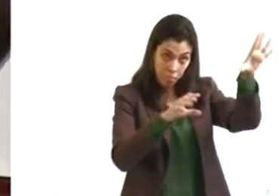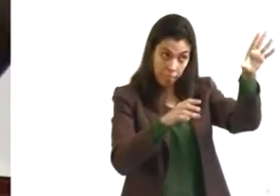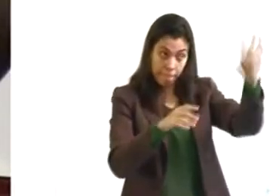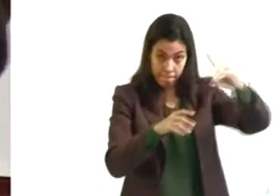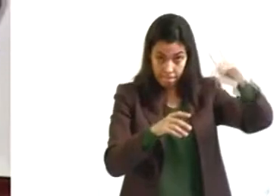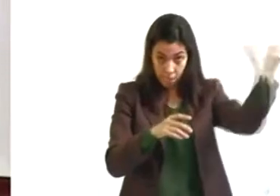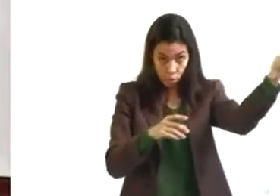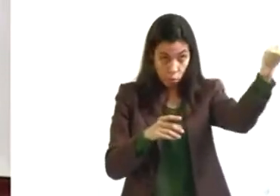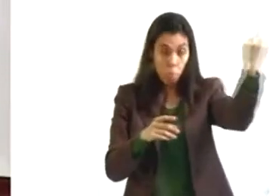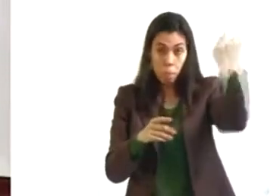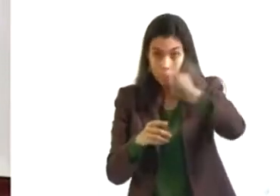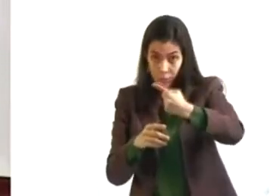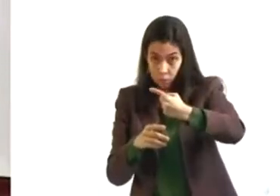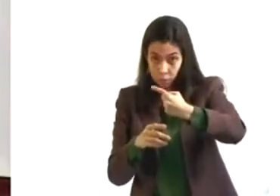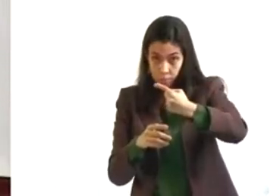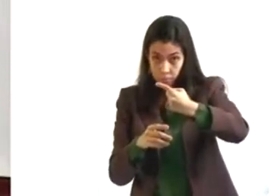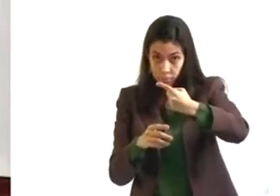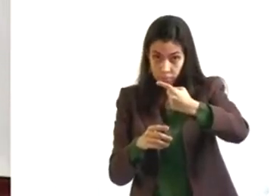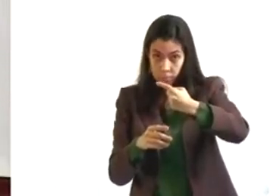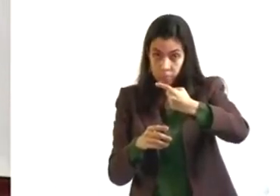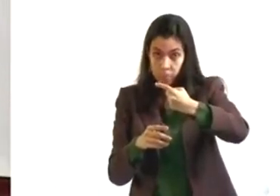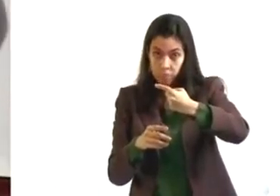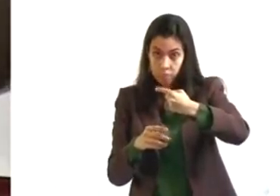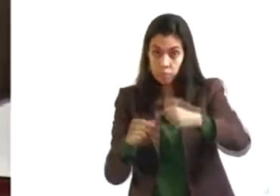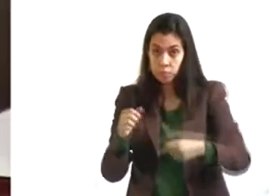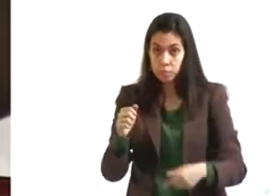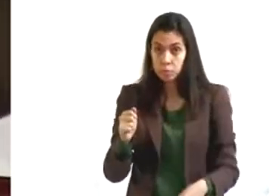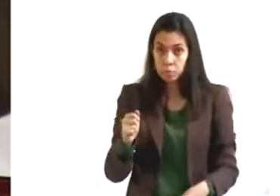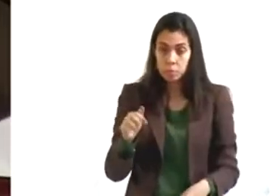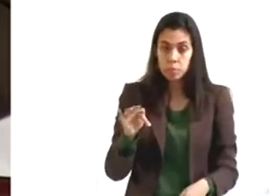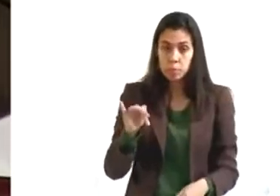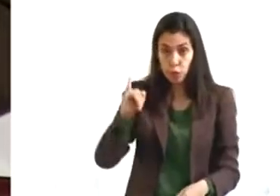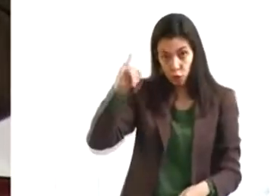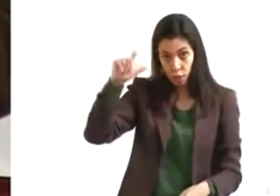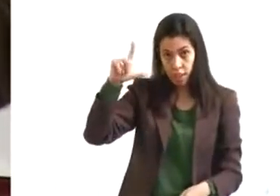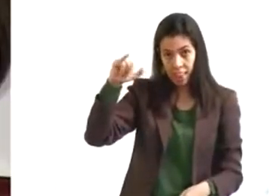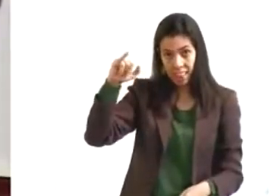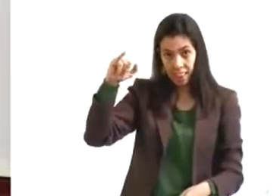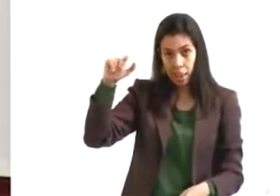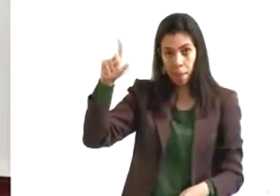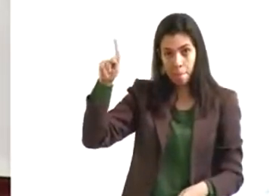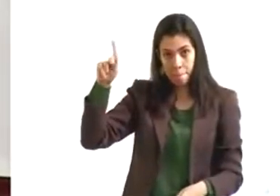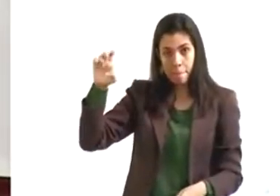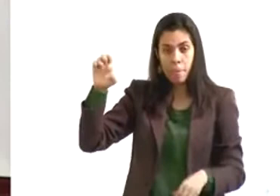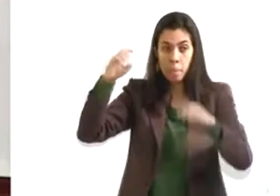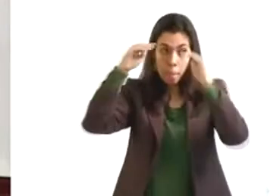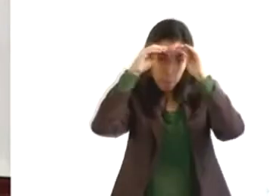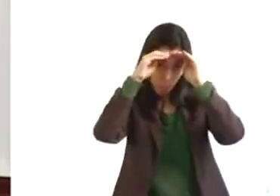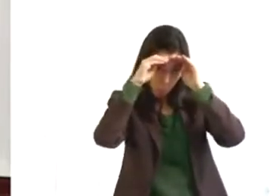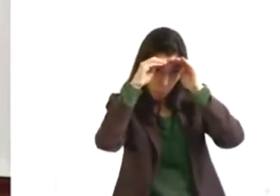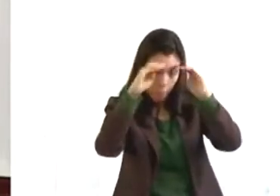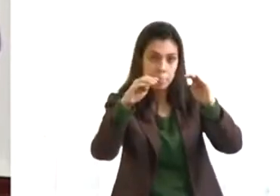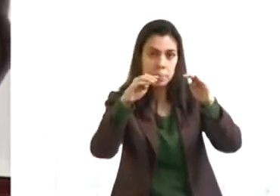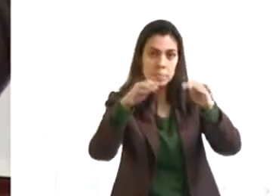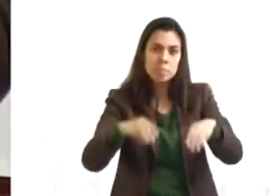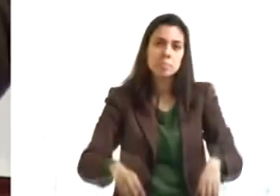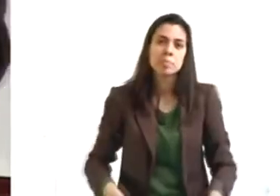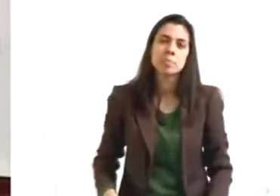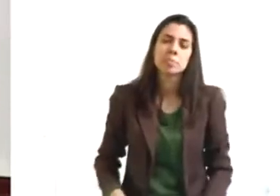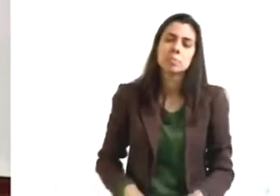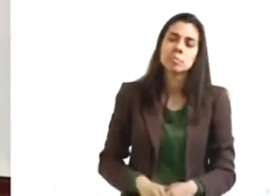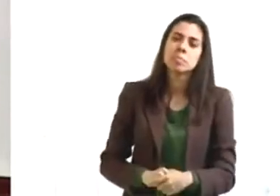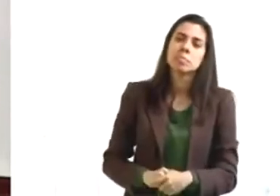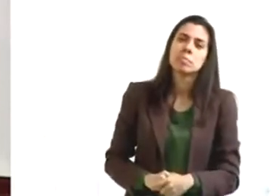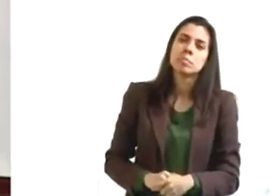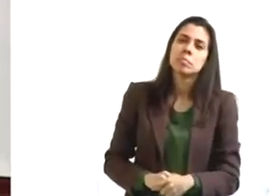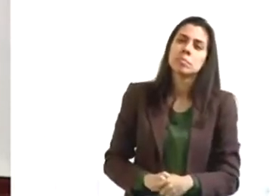essa imagem na sua mente do local para onde Deus está mandando Filipe. Filipe, por ser um evangelista, e como eu disse na minha introdução,